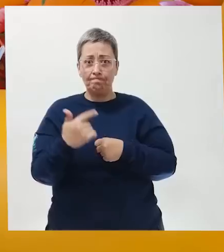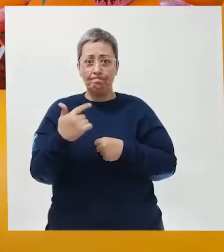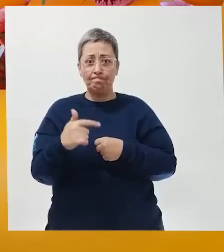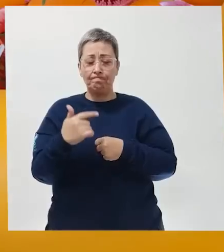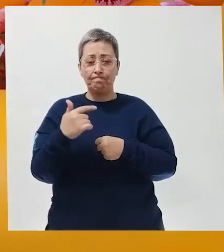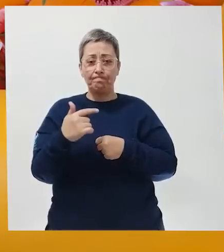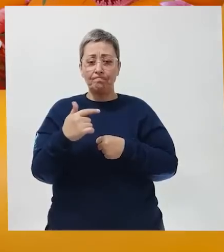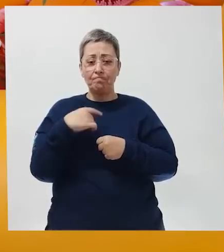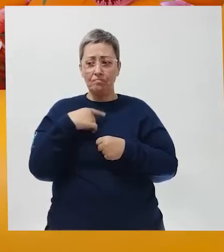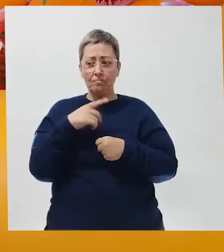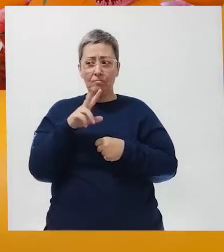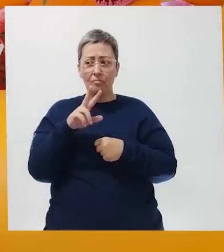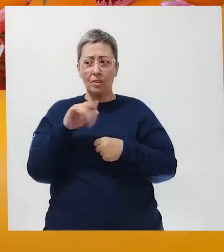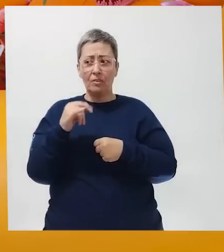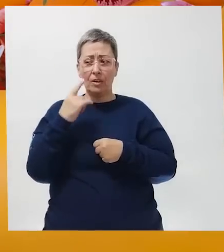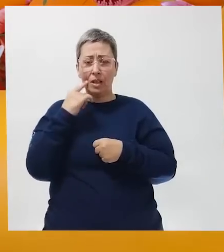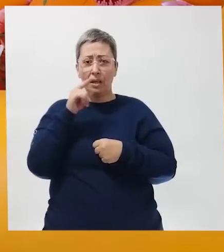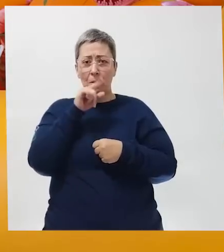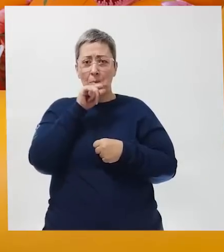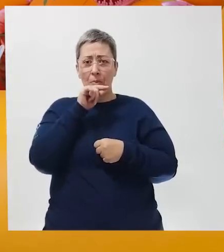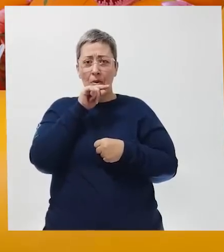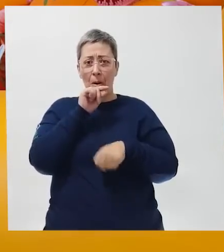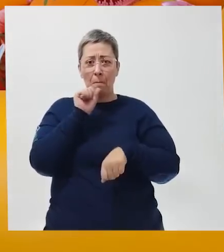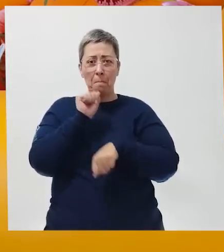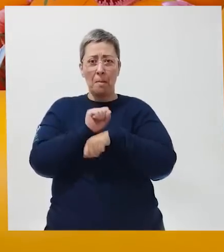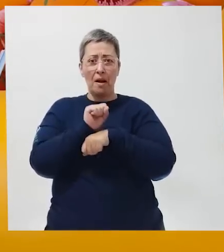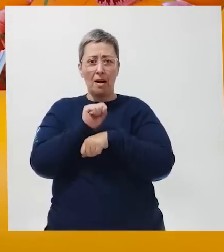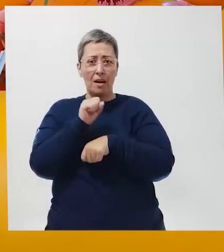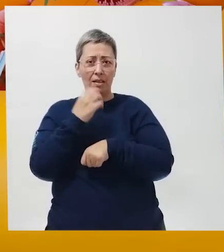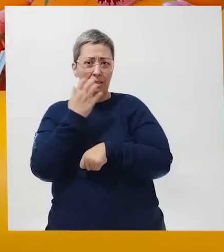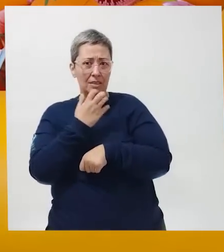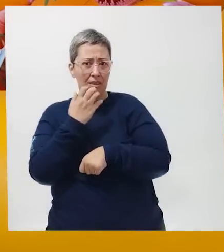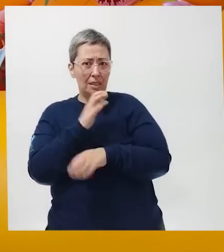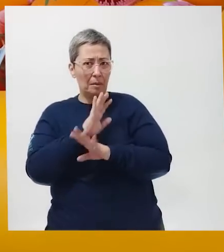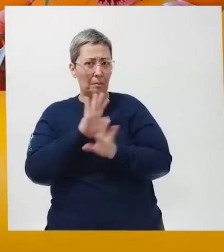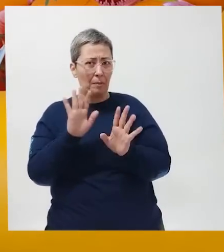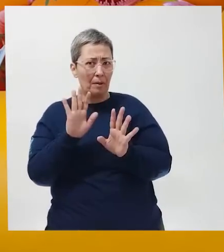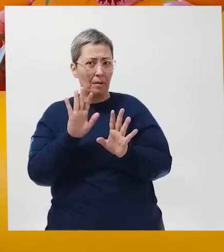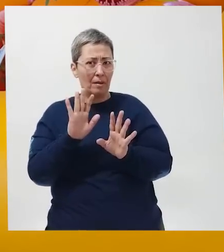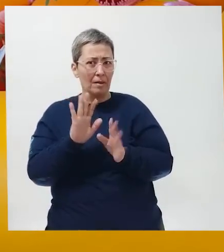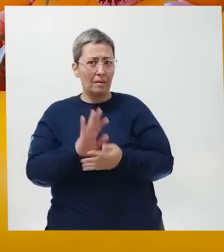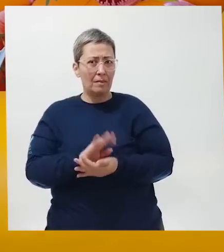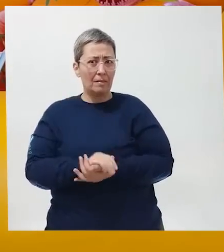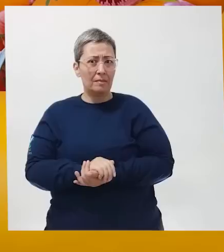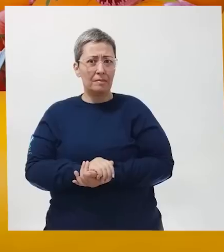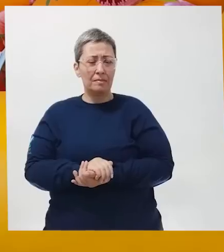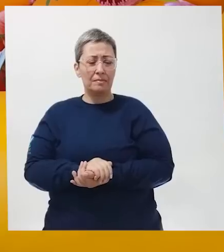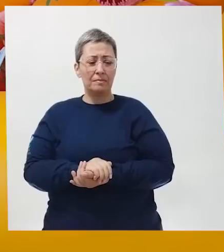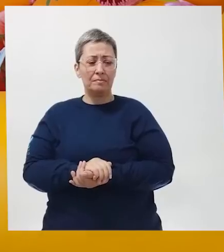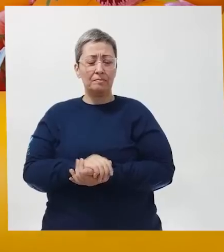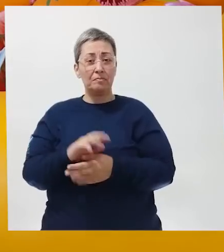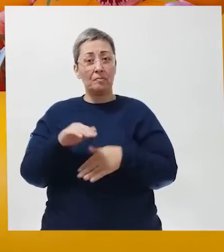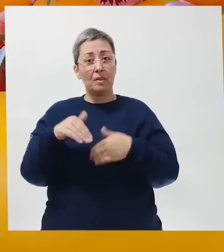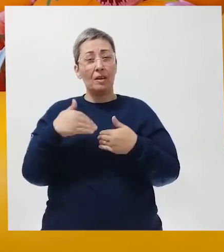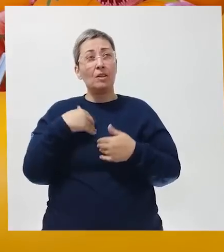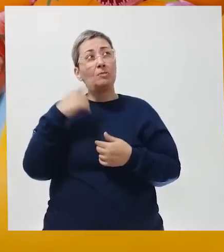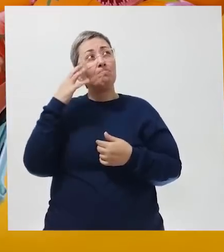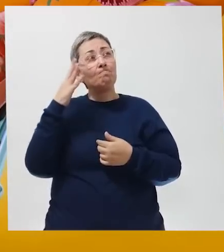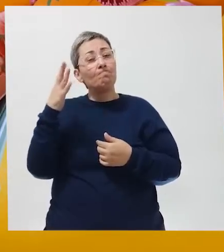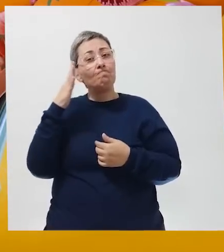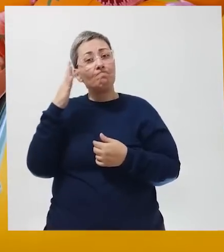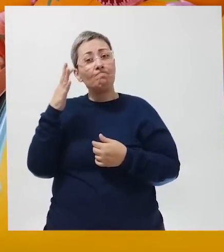Se ele não andar de bicicleta no dia seguinte, será que o pássaro desanima e para de cantar?